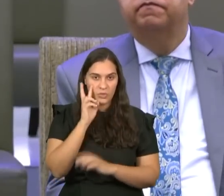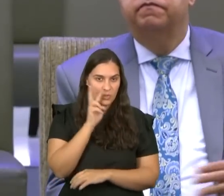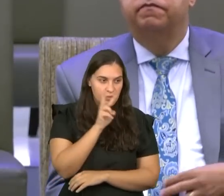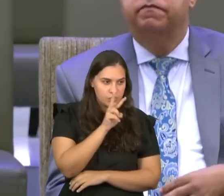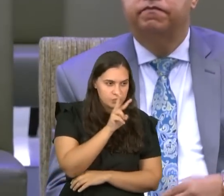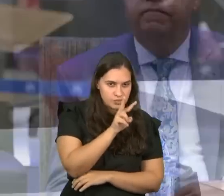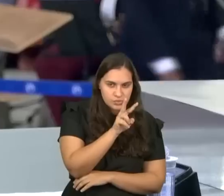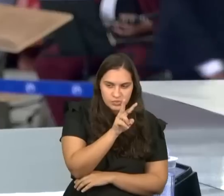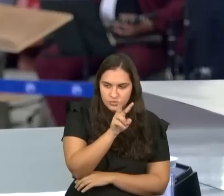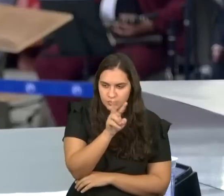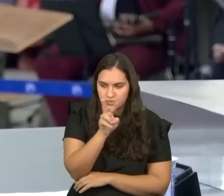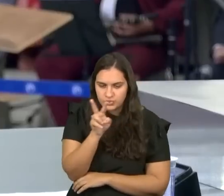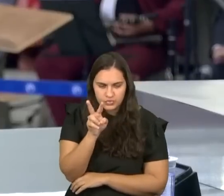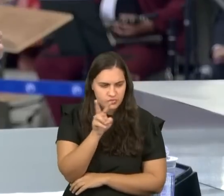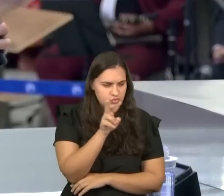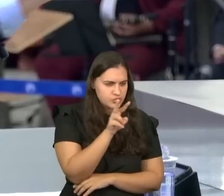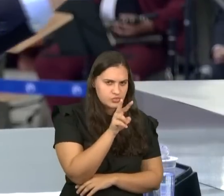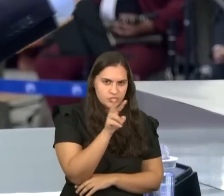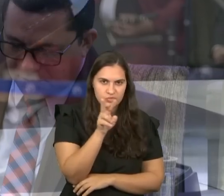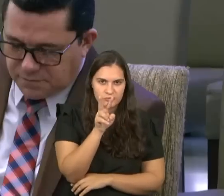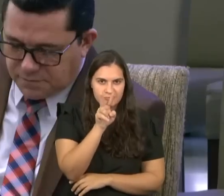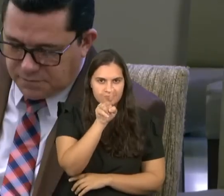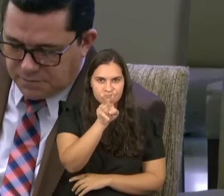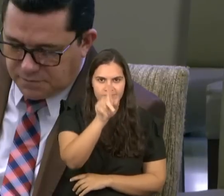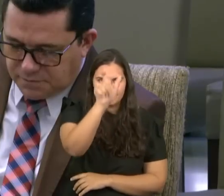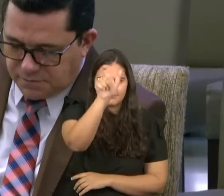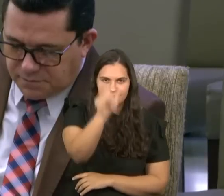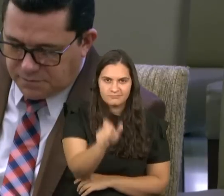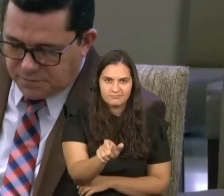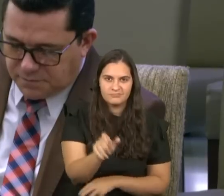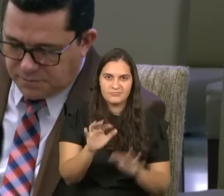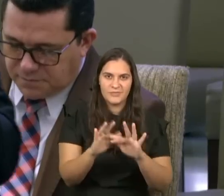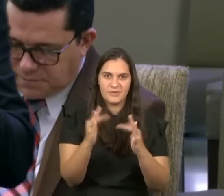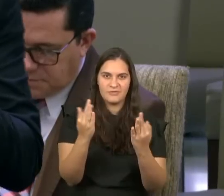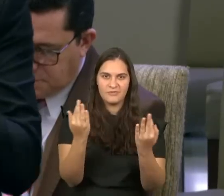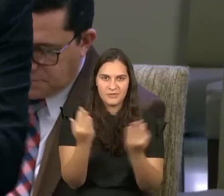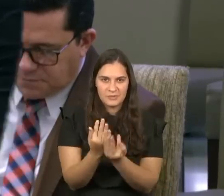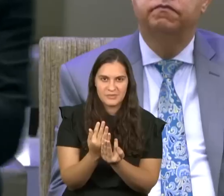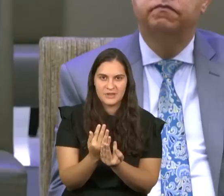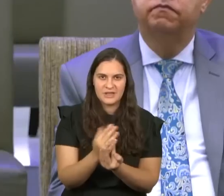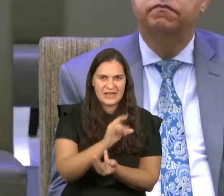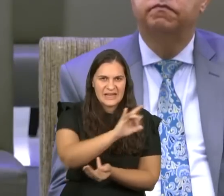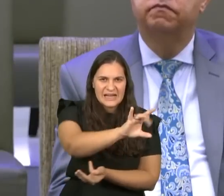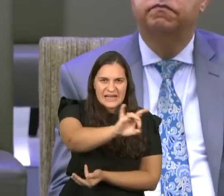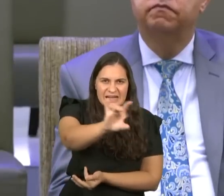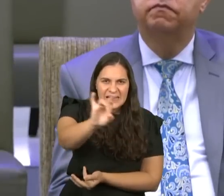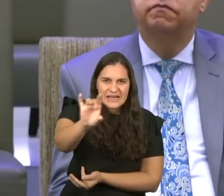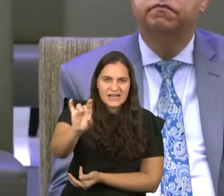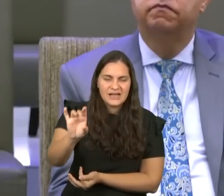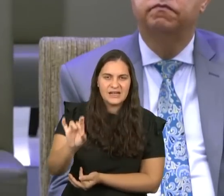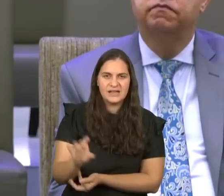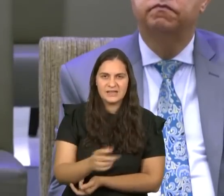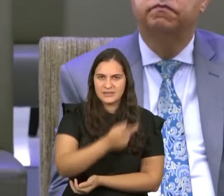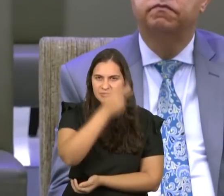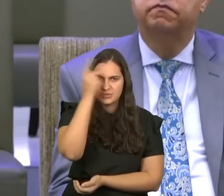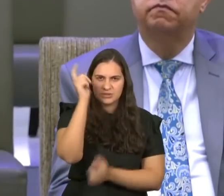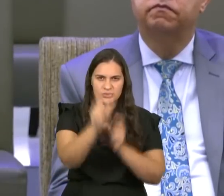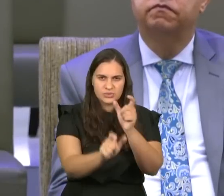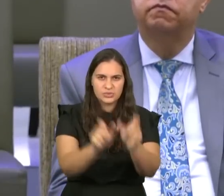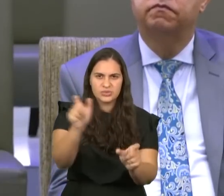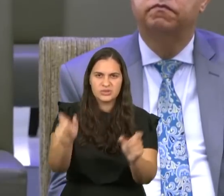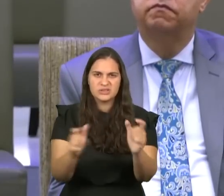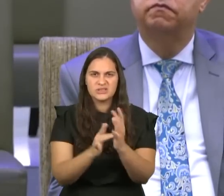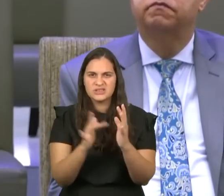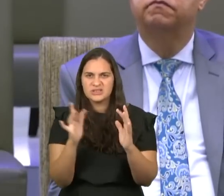cada vida para cada família que representada para cada história e ele não está olhando com